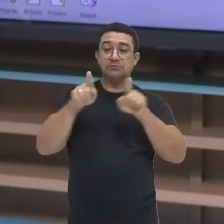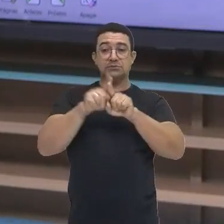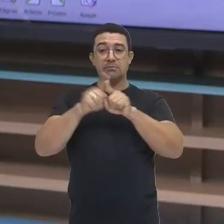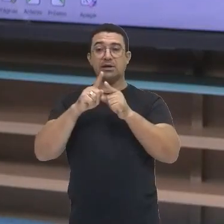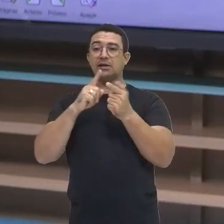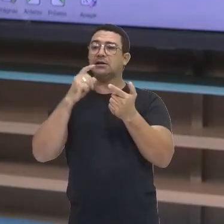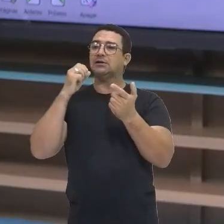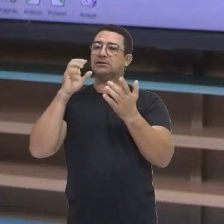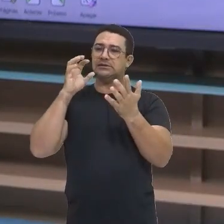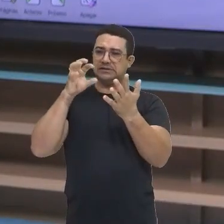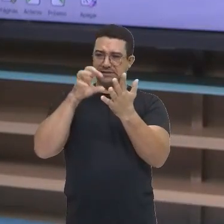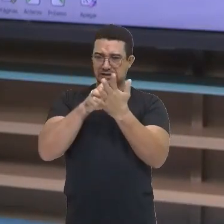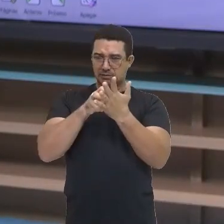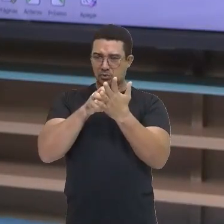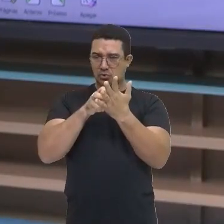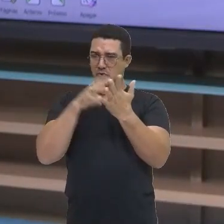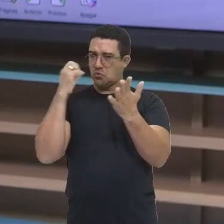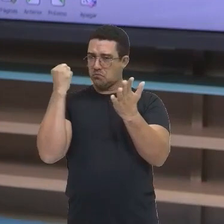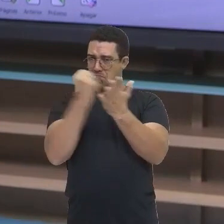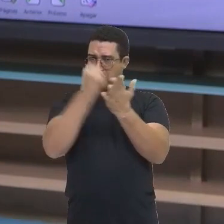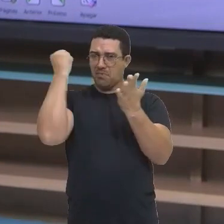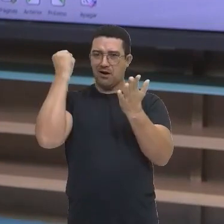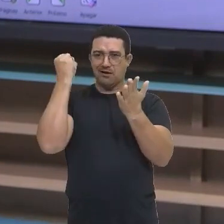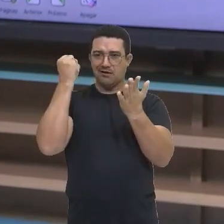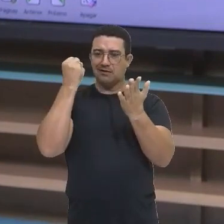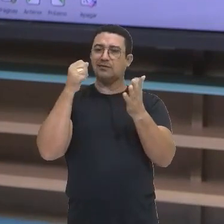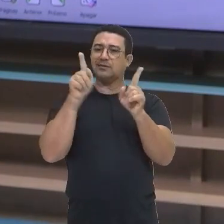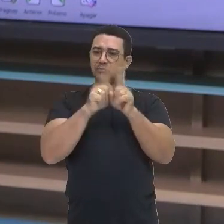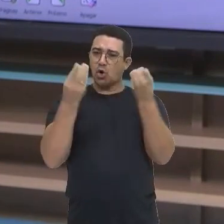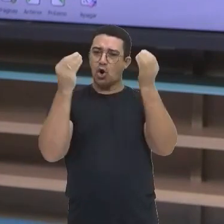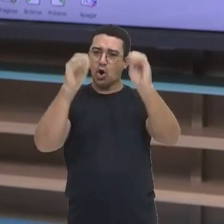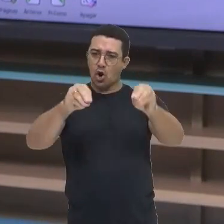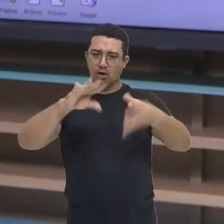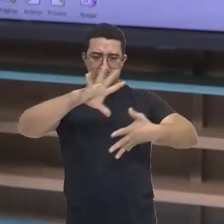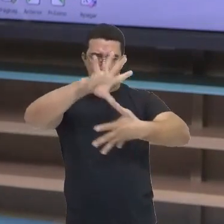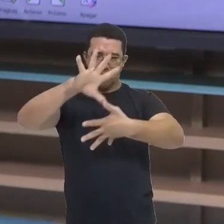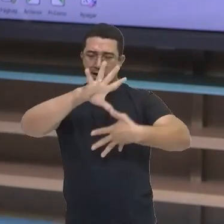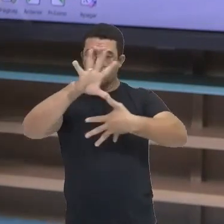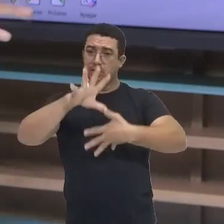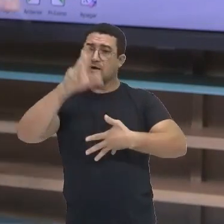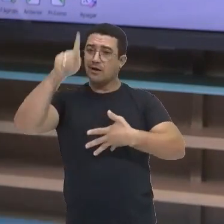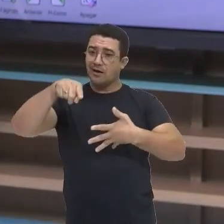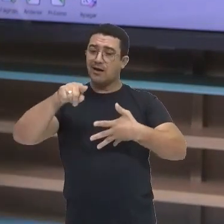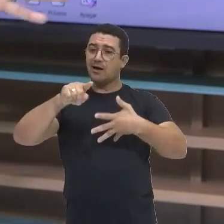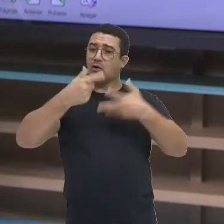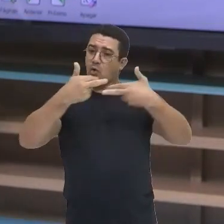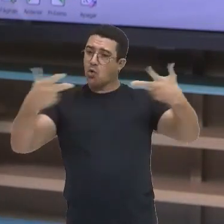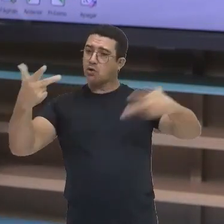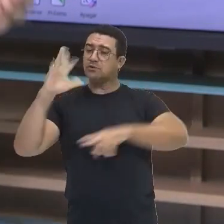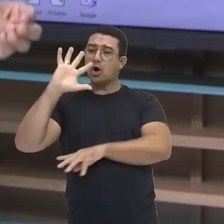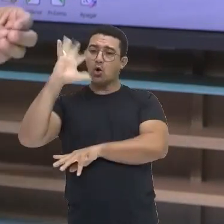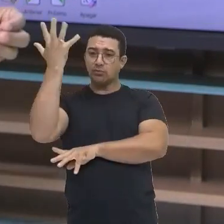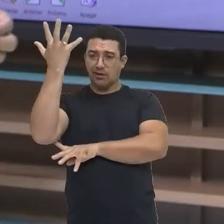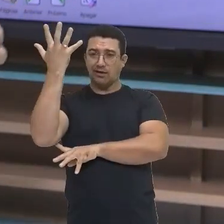para esses mapas, eles também não são aleatórios. Eles fazem referências ao fenômeno que está sendo